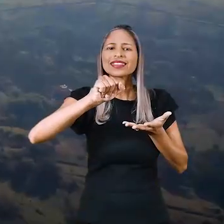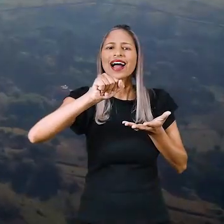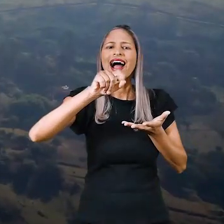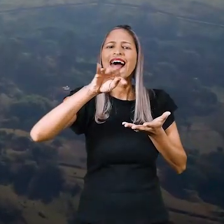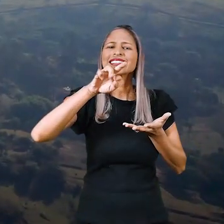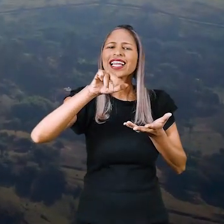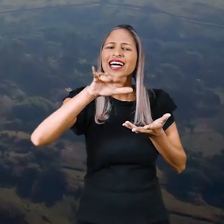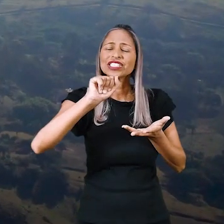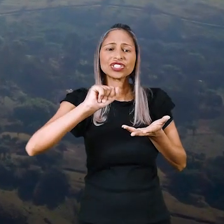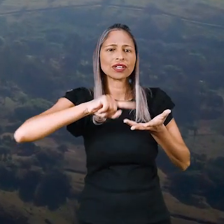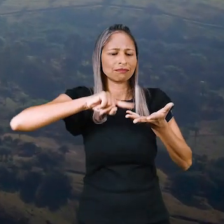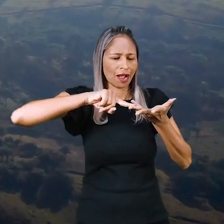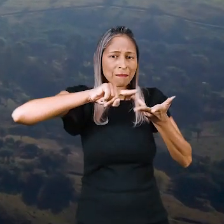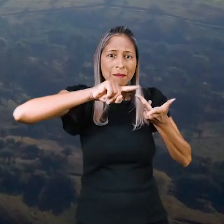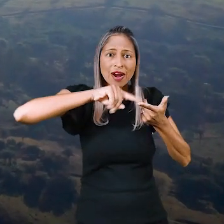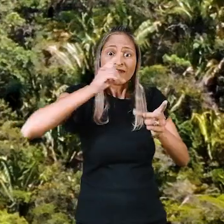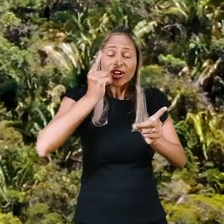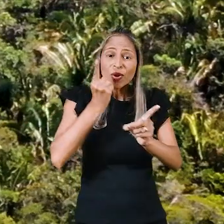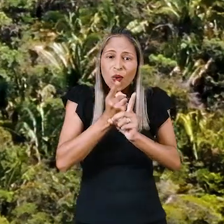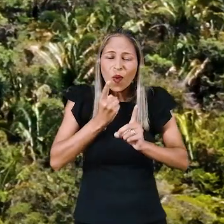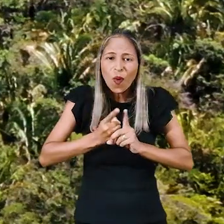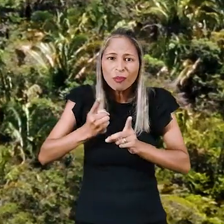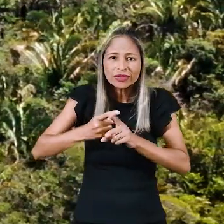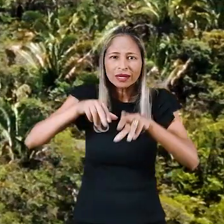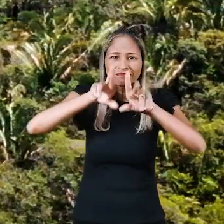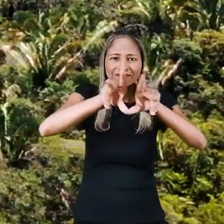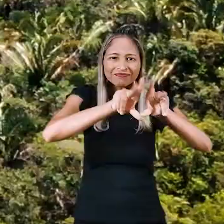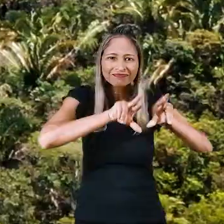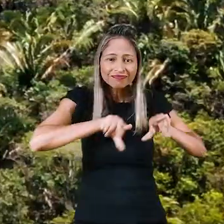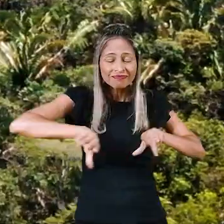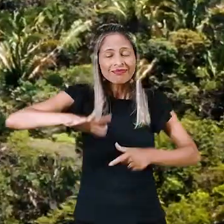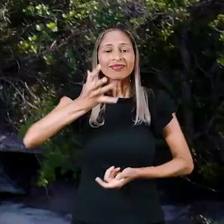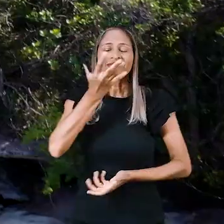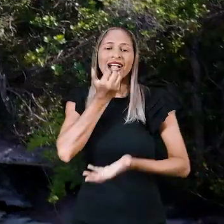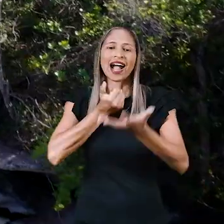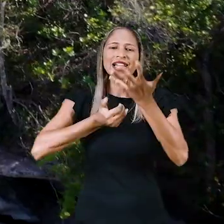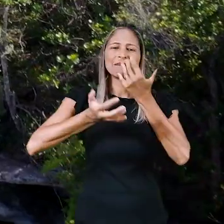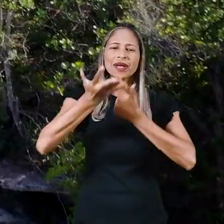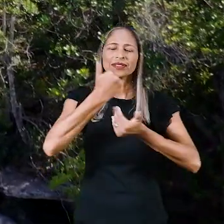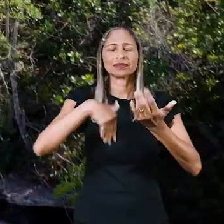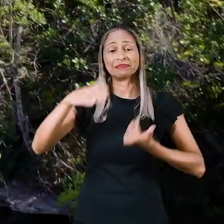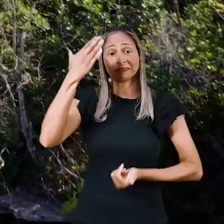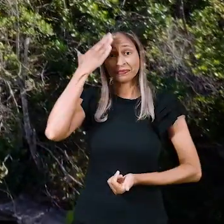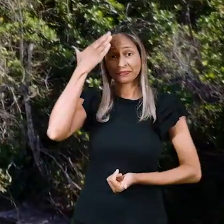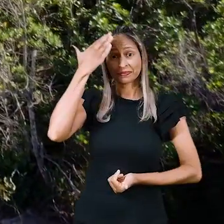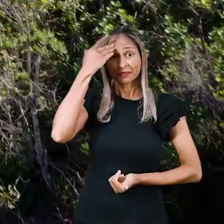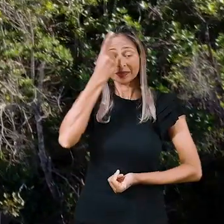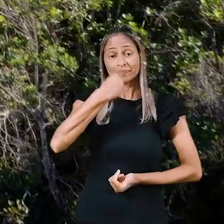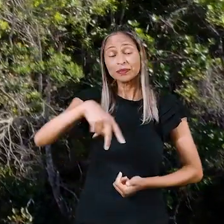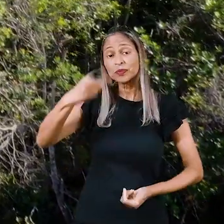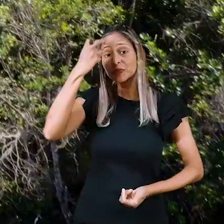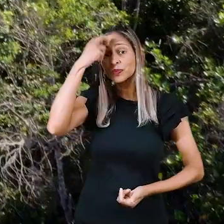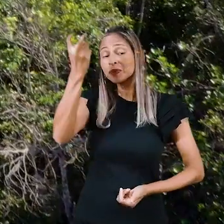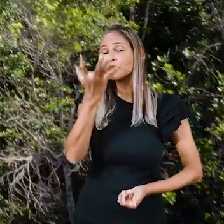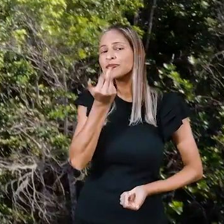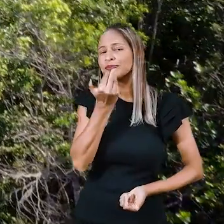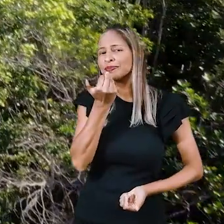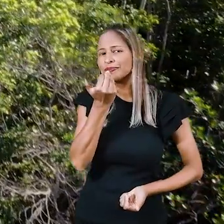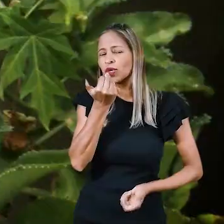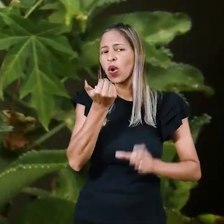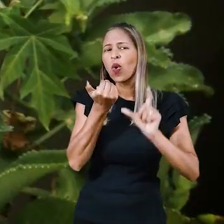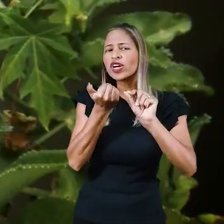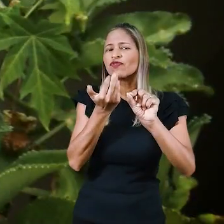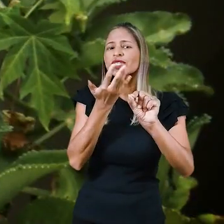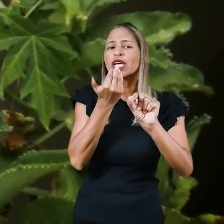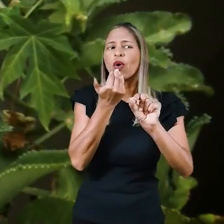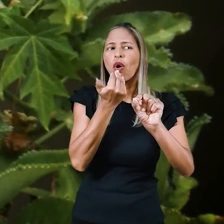Mata Atlântica. Nesse sentido é que a gente vai alimentando e vai entendendo o que é a nossa cultura alimentar.